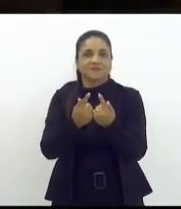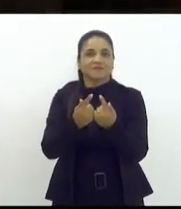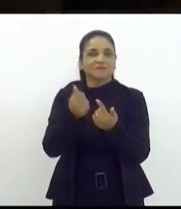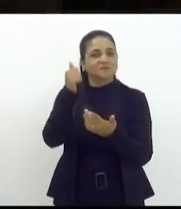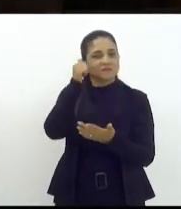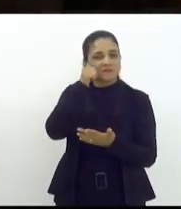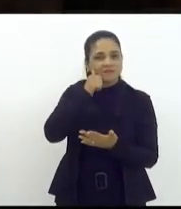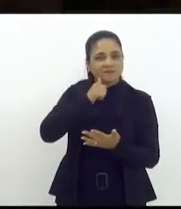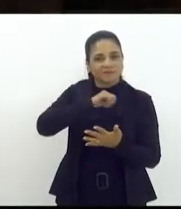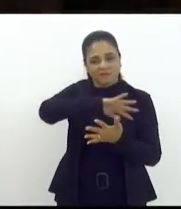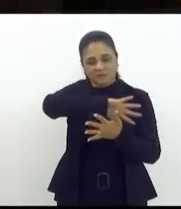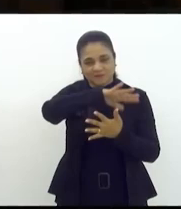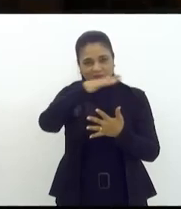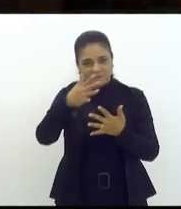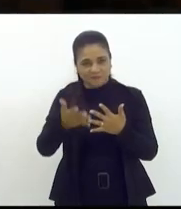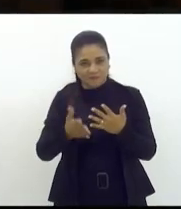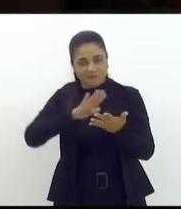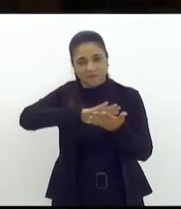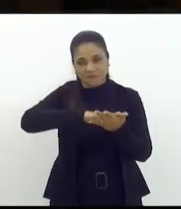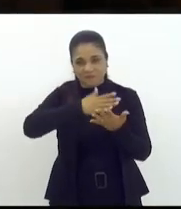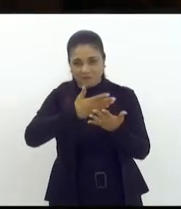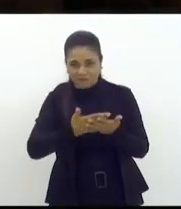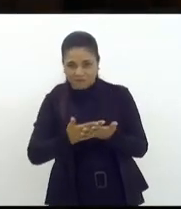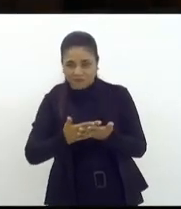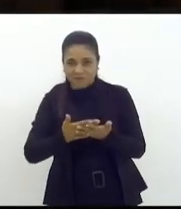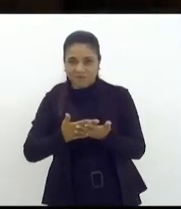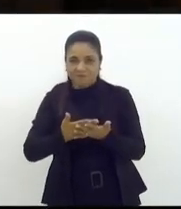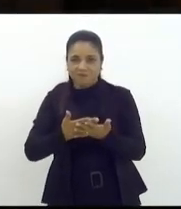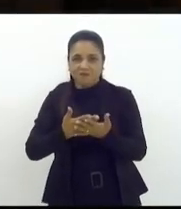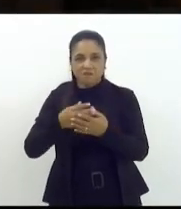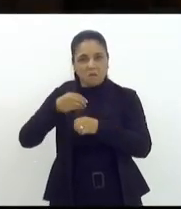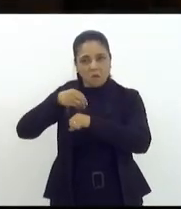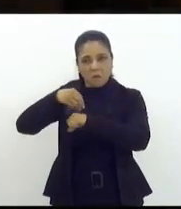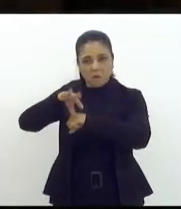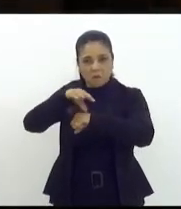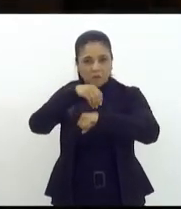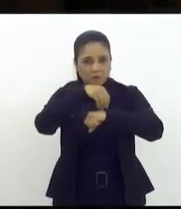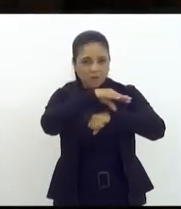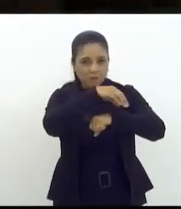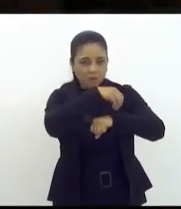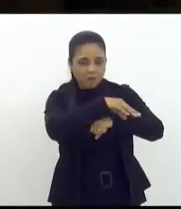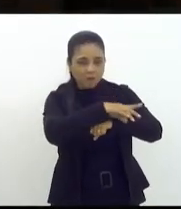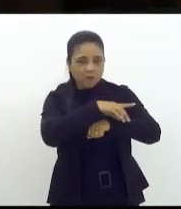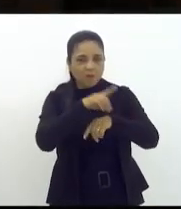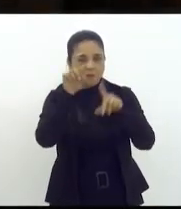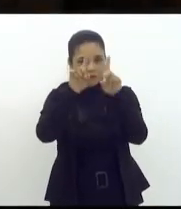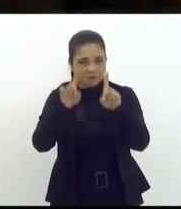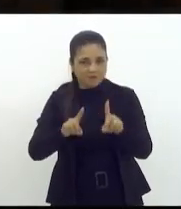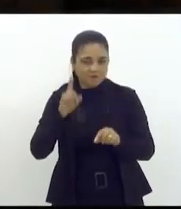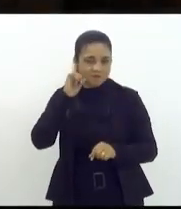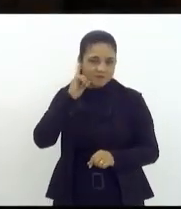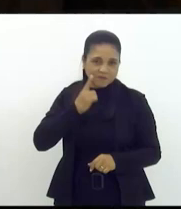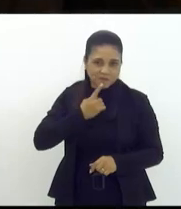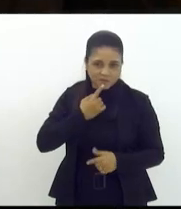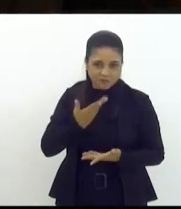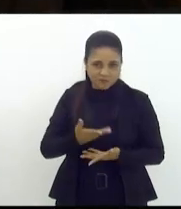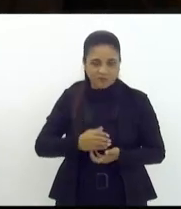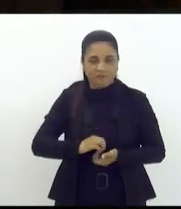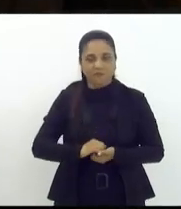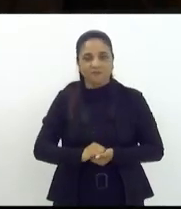intérprete da língua de libras que leva a nossa voz aos deficientes auditivos